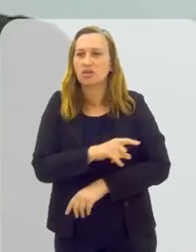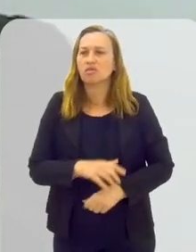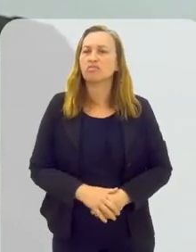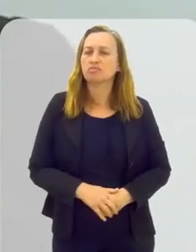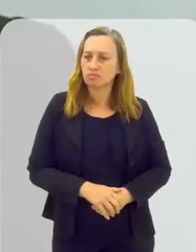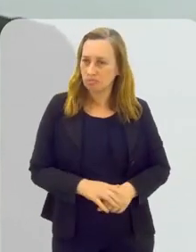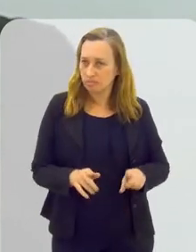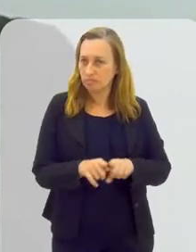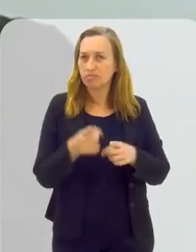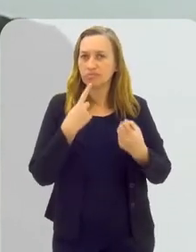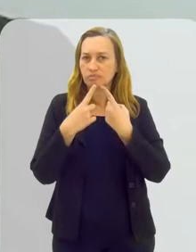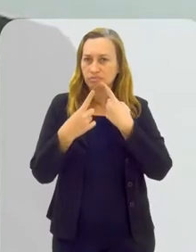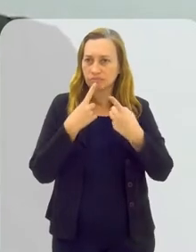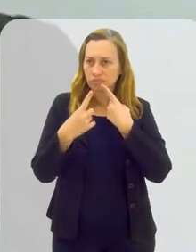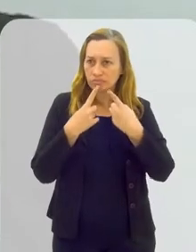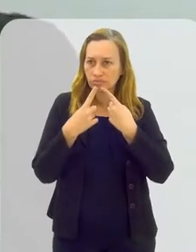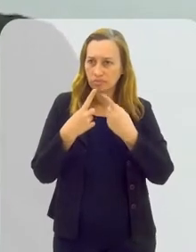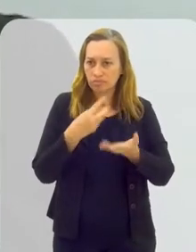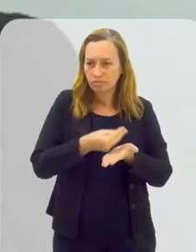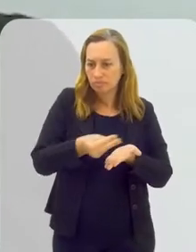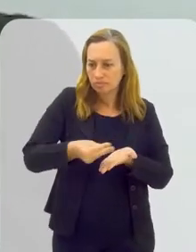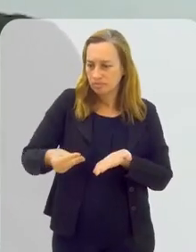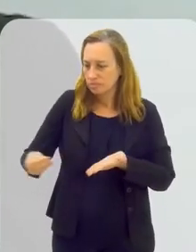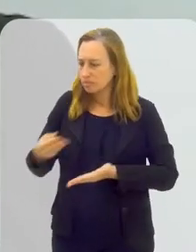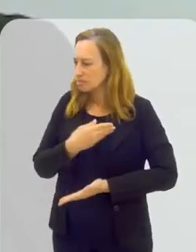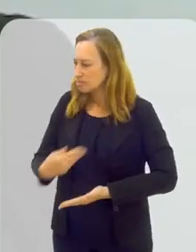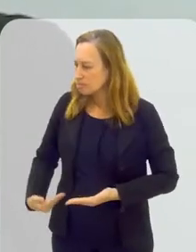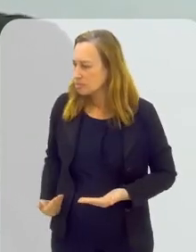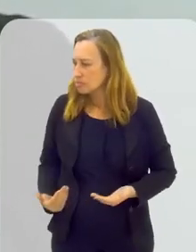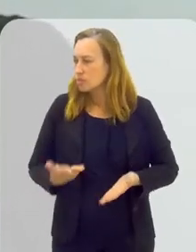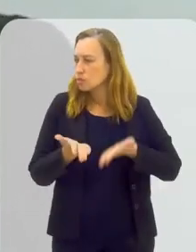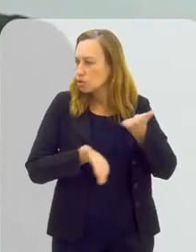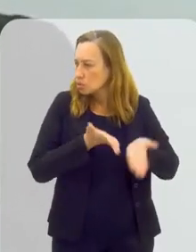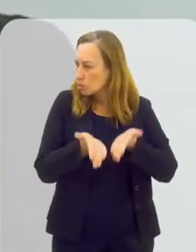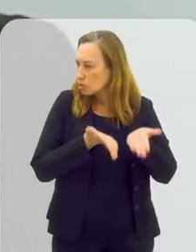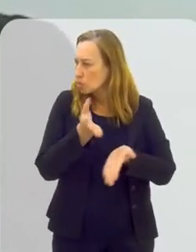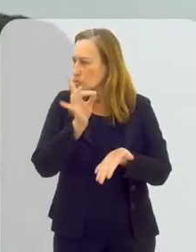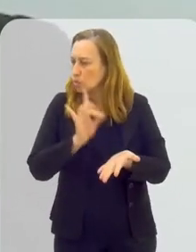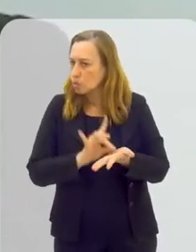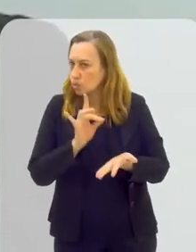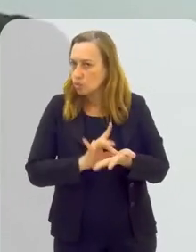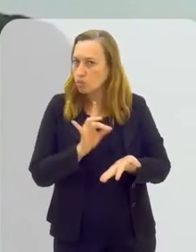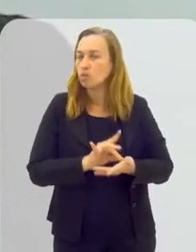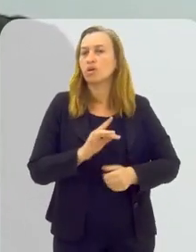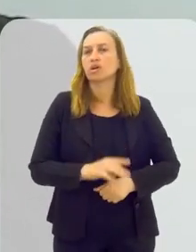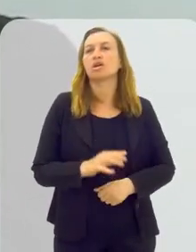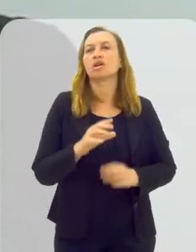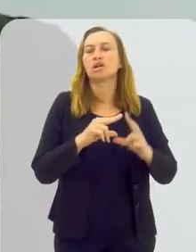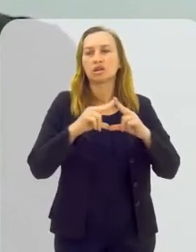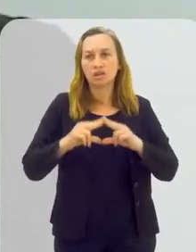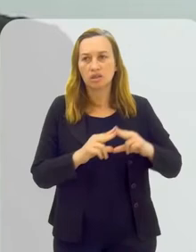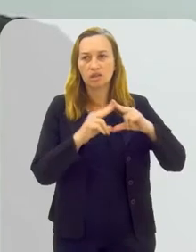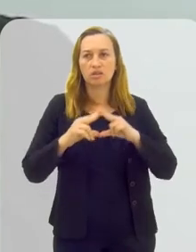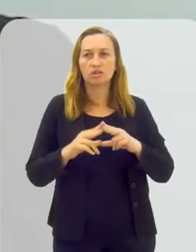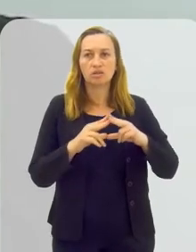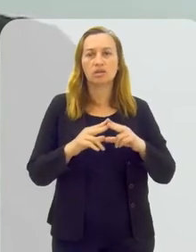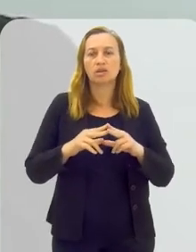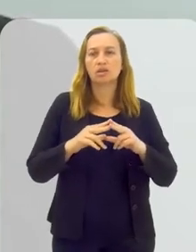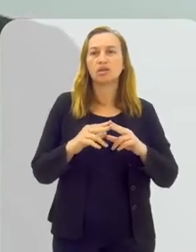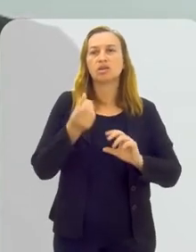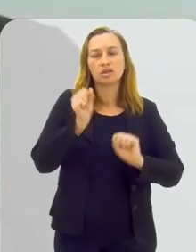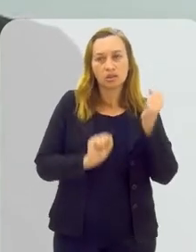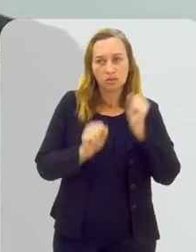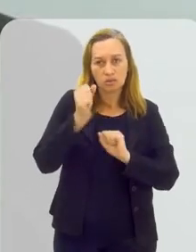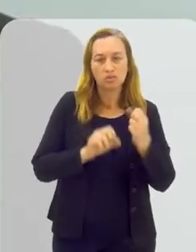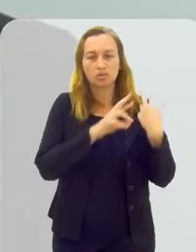com a reciclagem aqui no estado do Rio de Janeiro como é que tem sido também esse diálogo com as instituições de governamentais com quem cuida na verdade